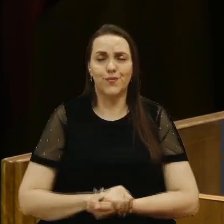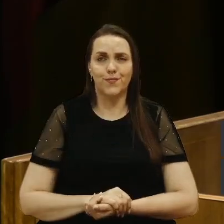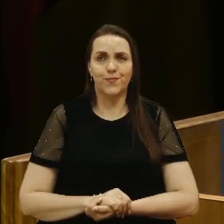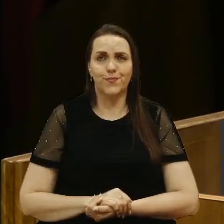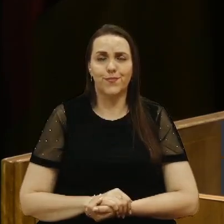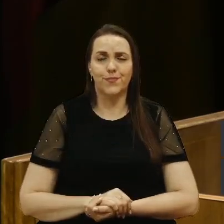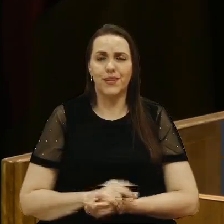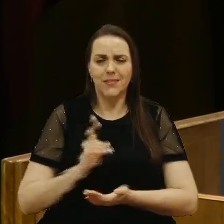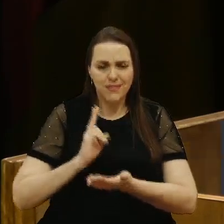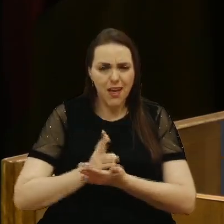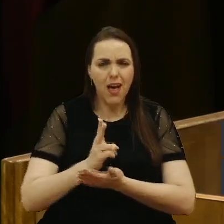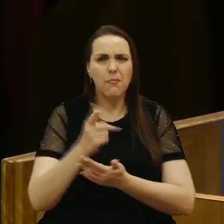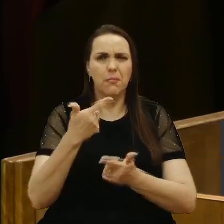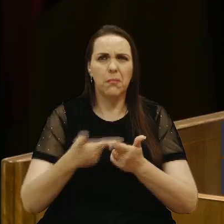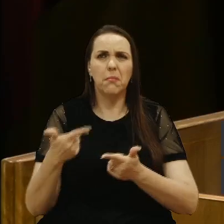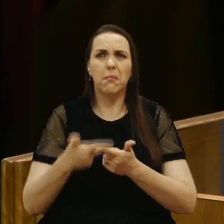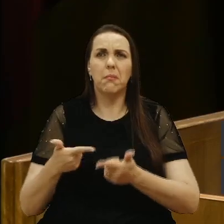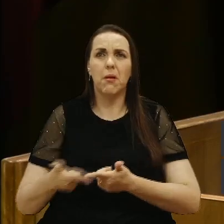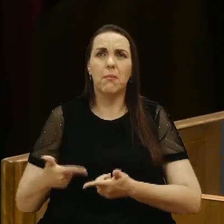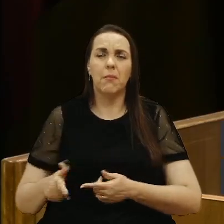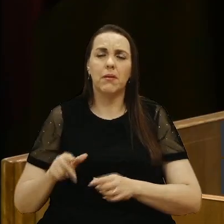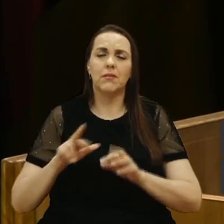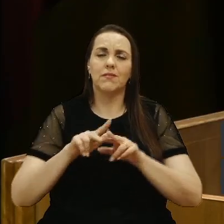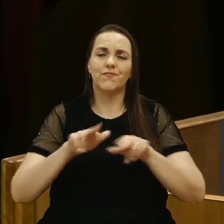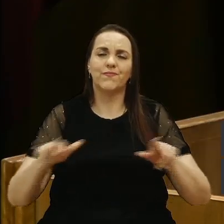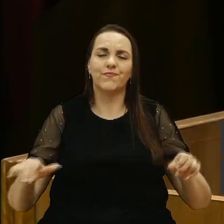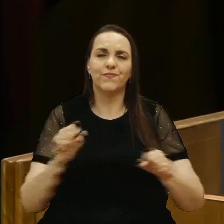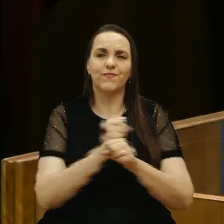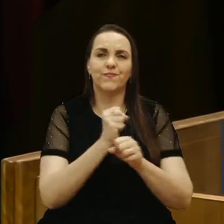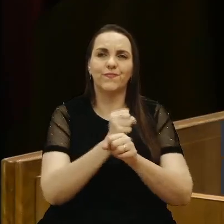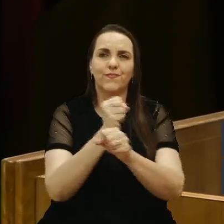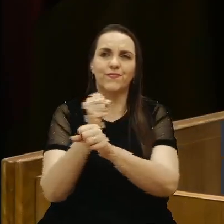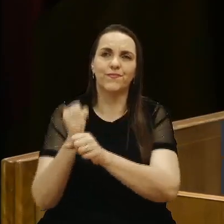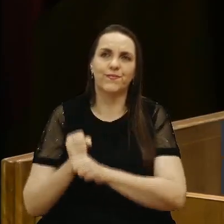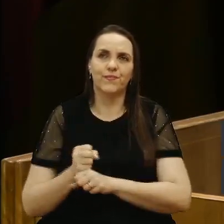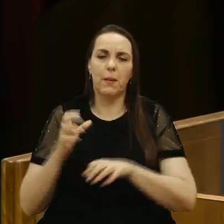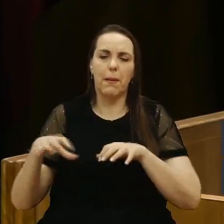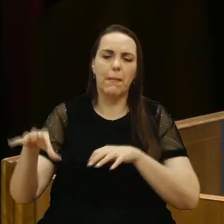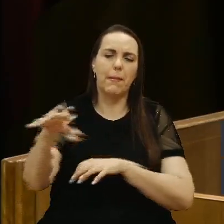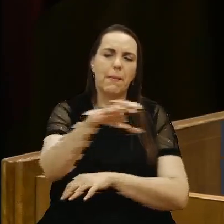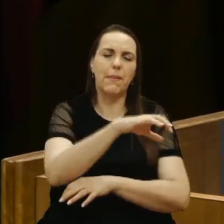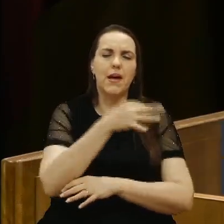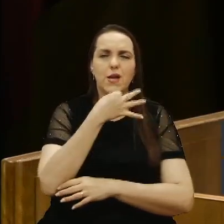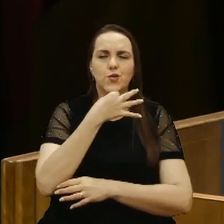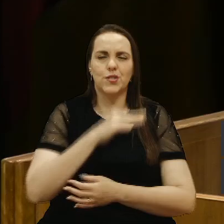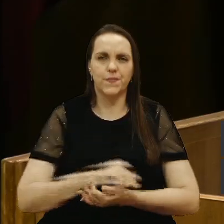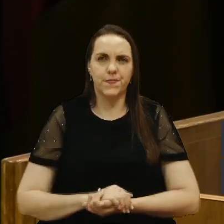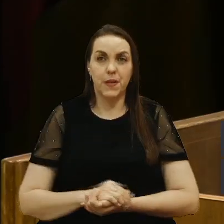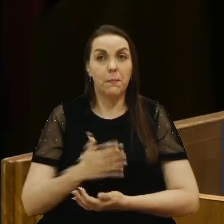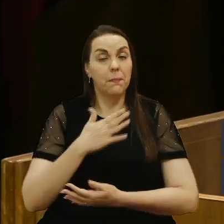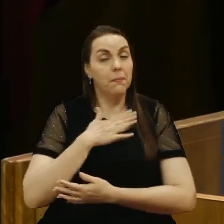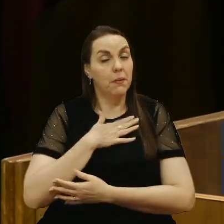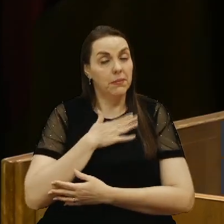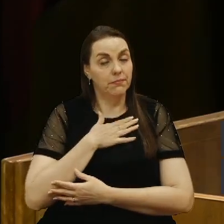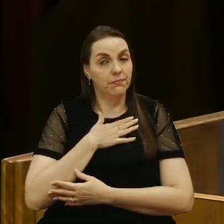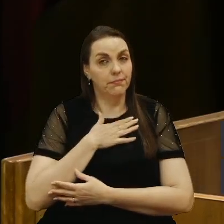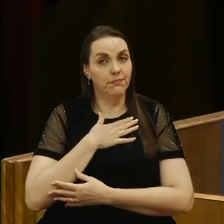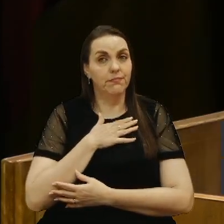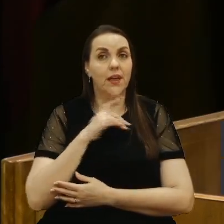forma recorrente, em diversas obras, espalhadas por Caxias do Sul inteira. Para mim,